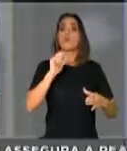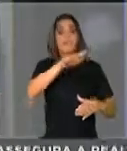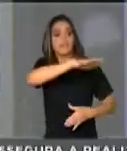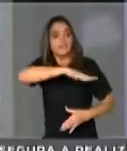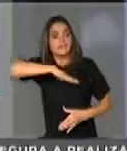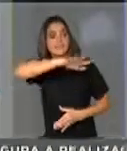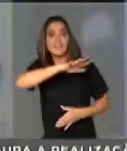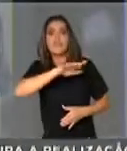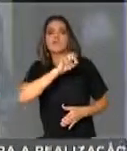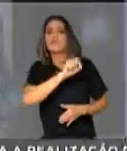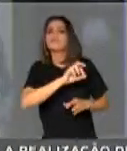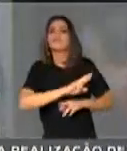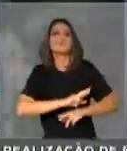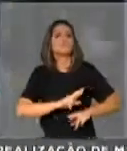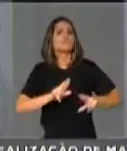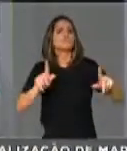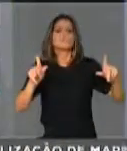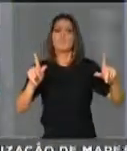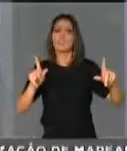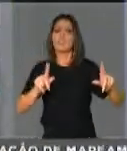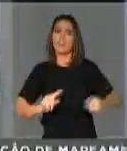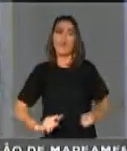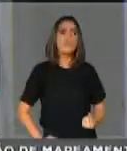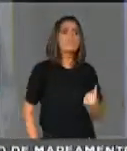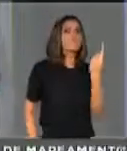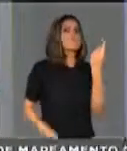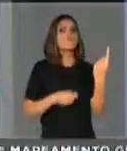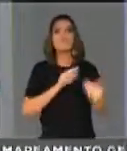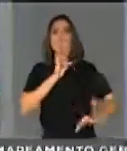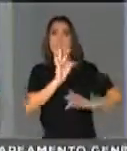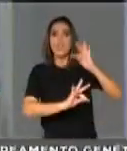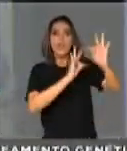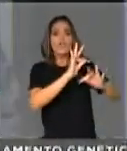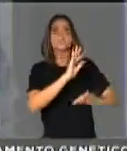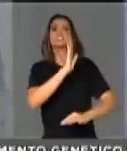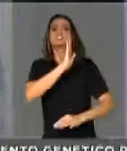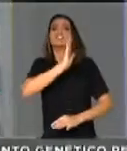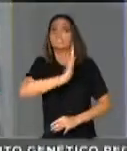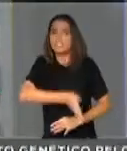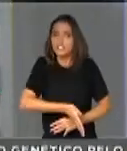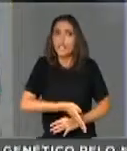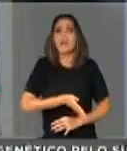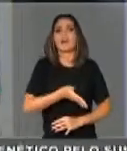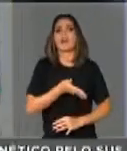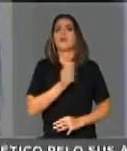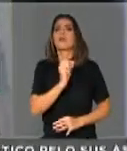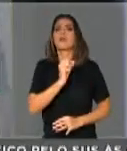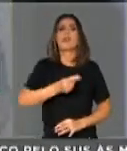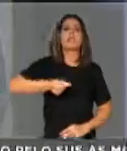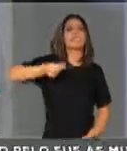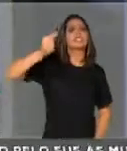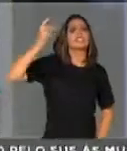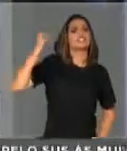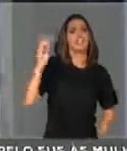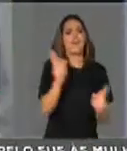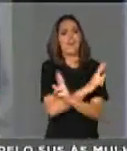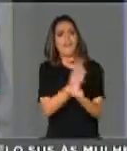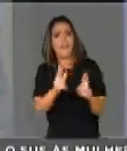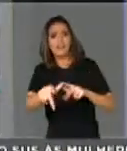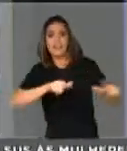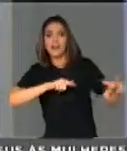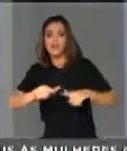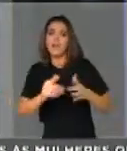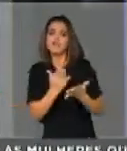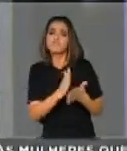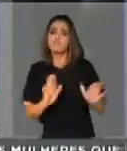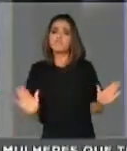de um setor completamente diferente dos demais, onde está superada as antigas relações de trabalho. Você